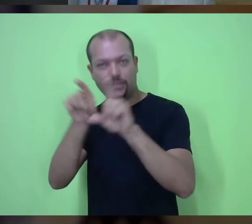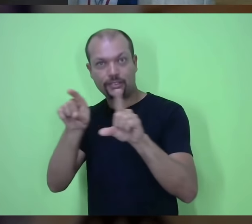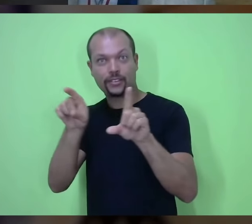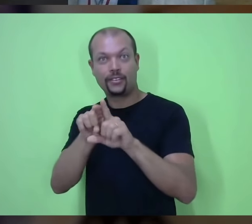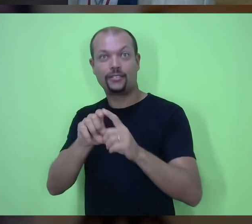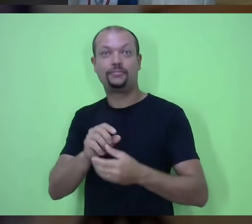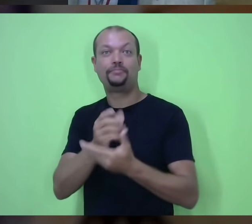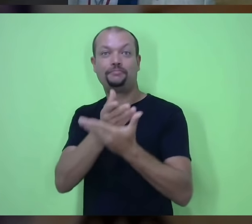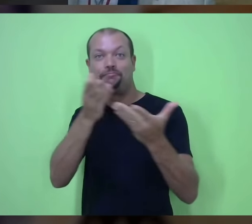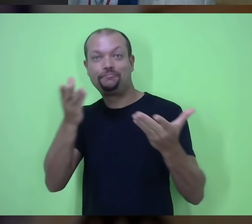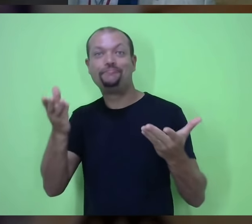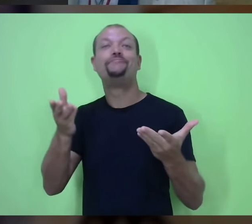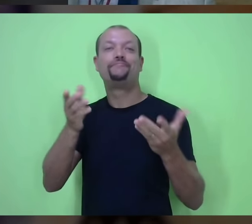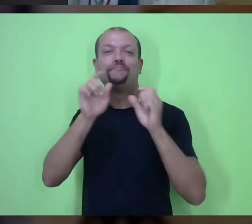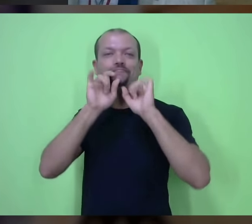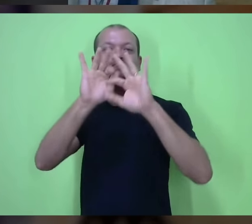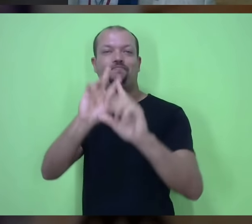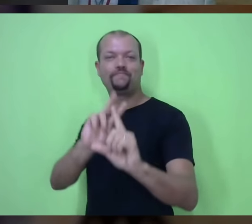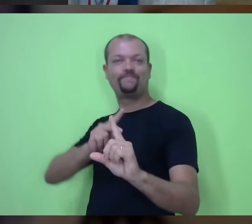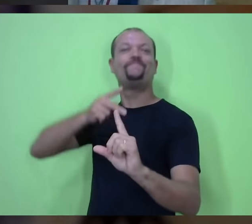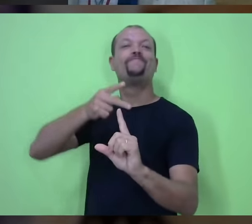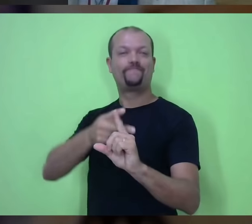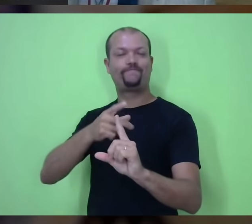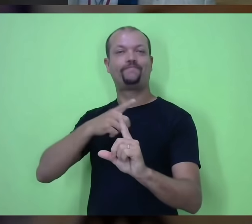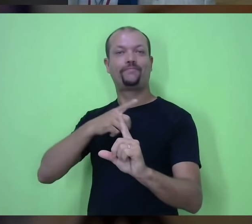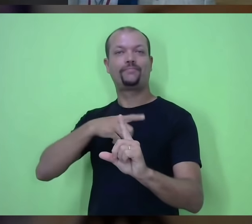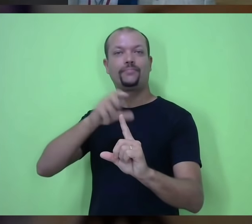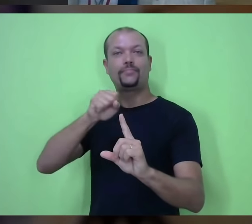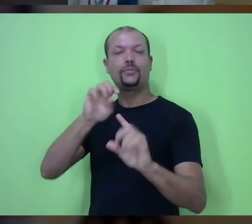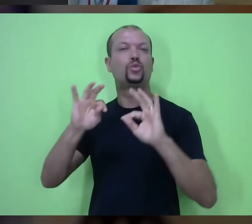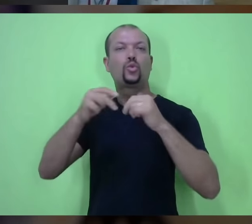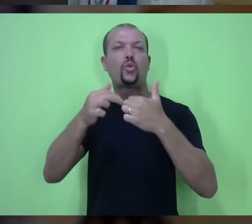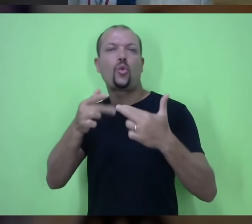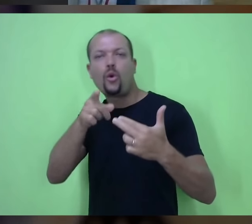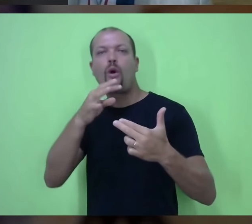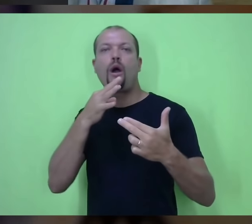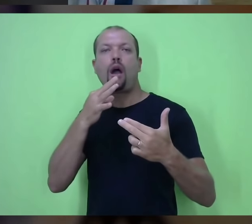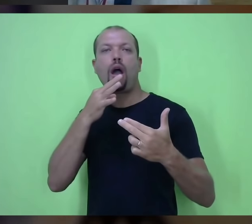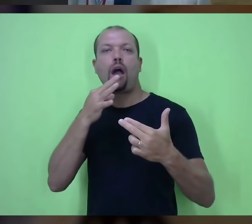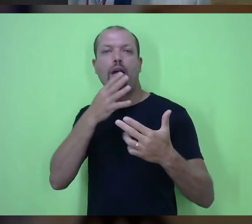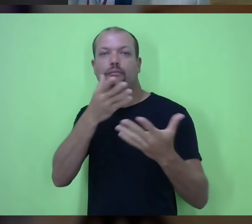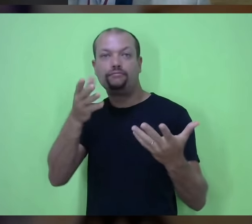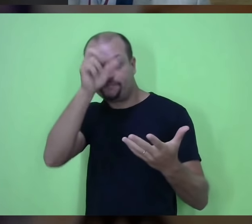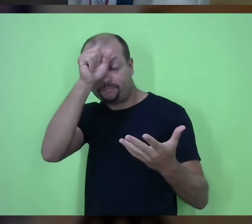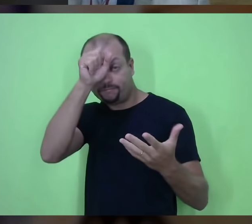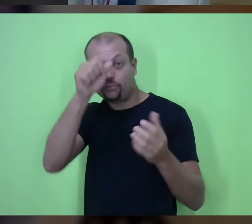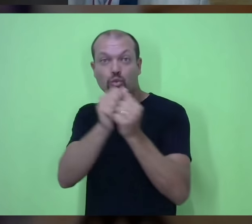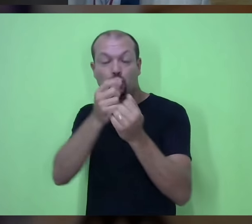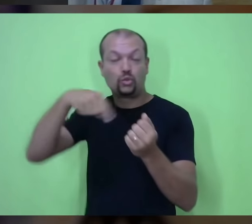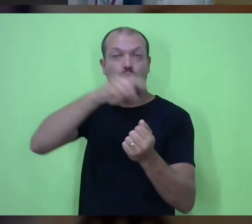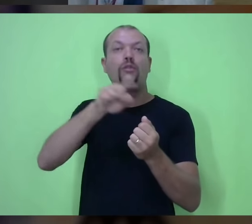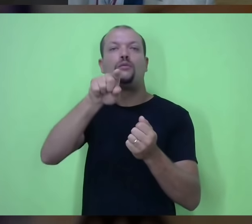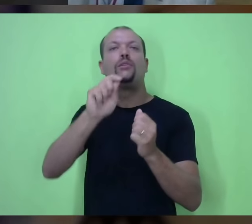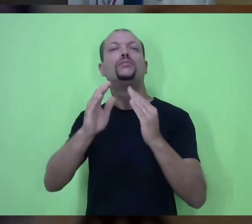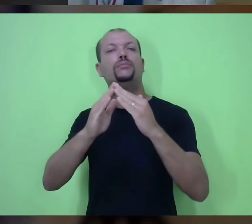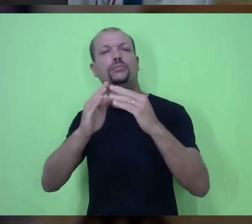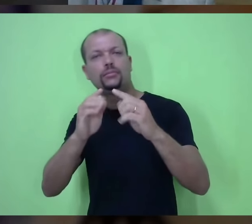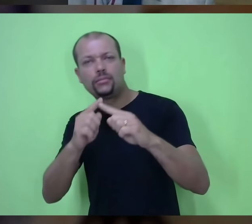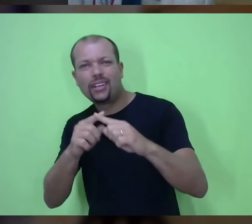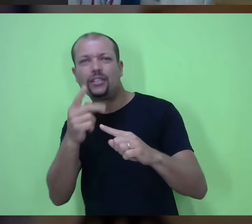Jesus, que você seja amplamente abençoado e que aquilo que você conhece e aprende conosco aqui, você transmita na